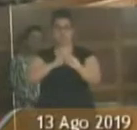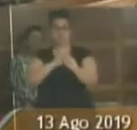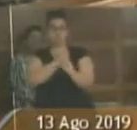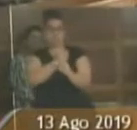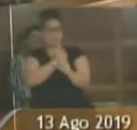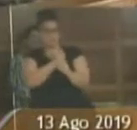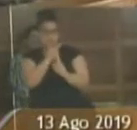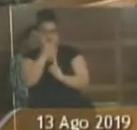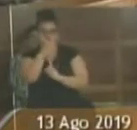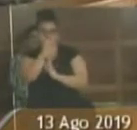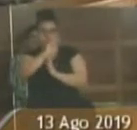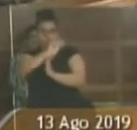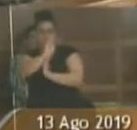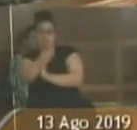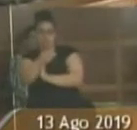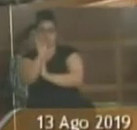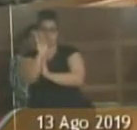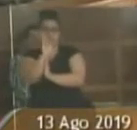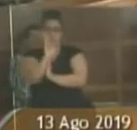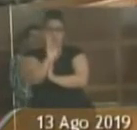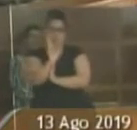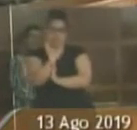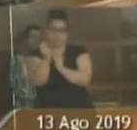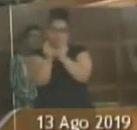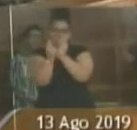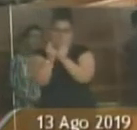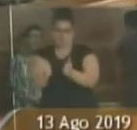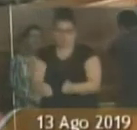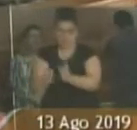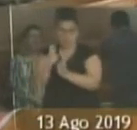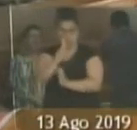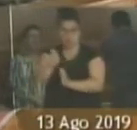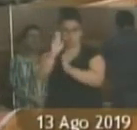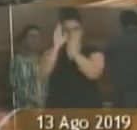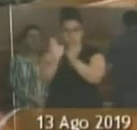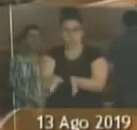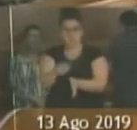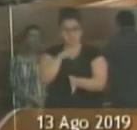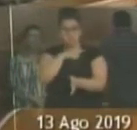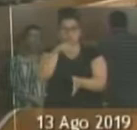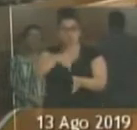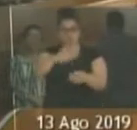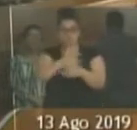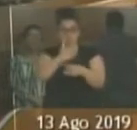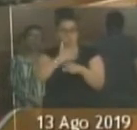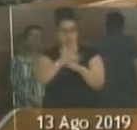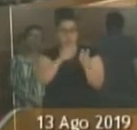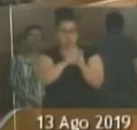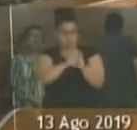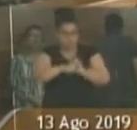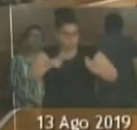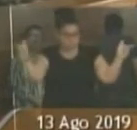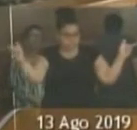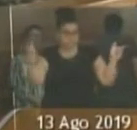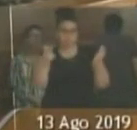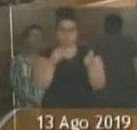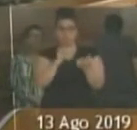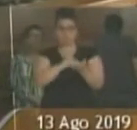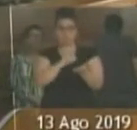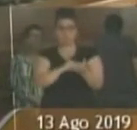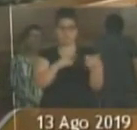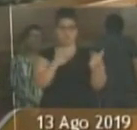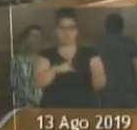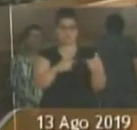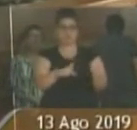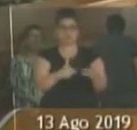São 20 milhões de reais, mais de 20 milhões de reais gastos, e a cidade tem o maior número de desemprego da região. Somente isso. Aqui não